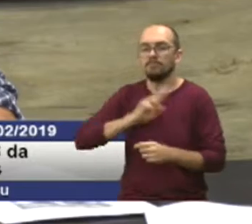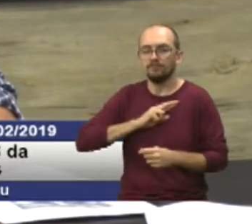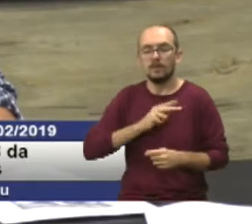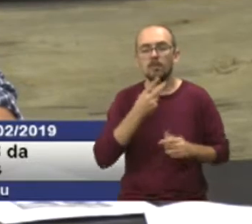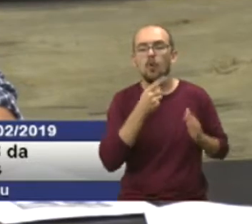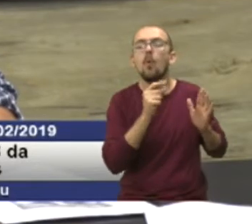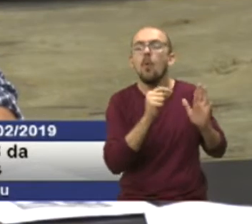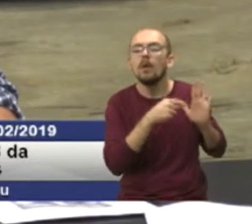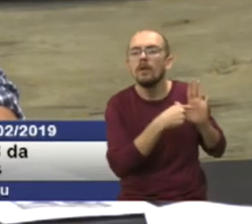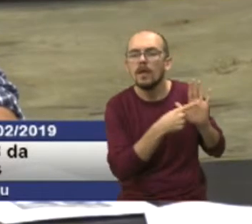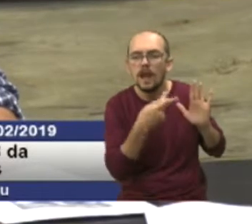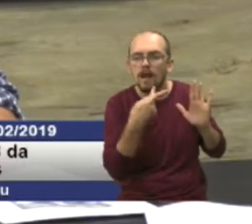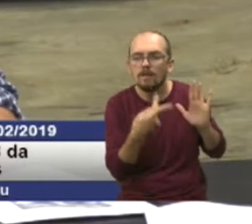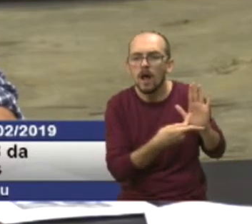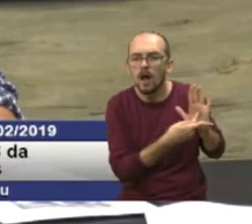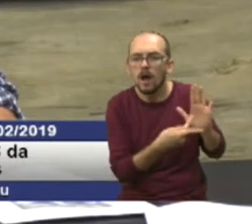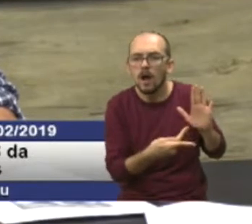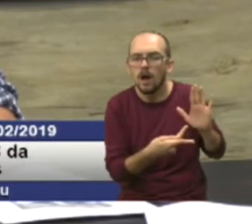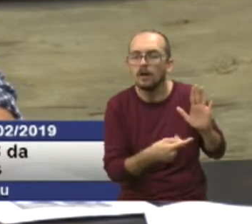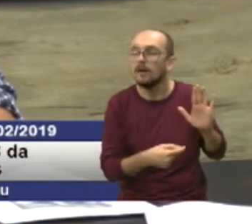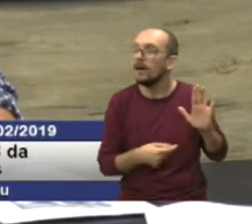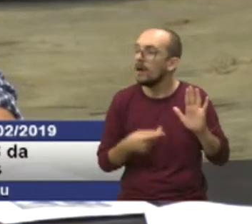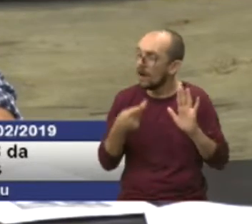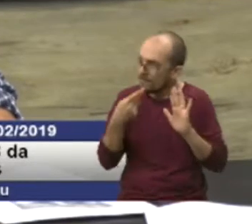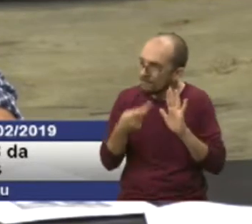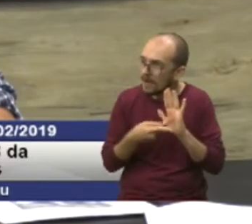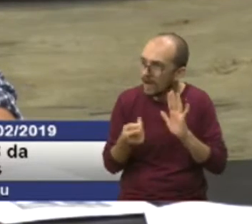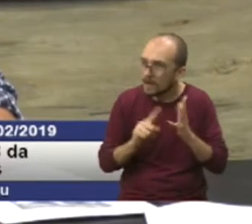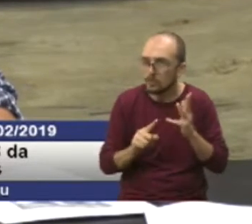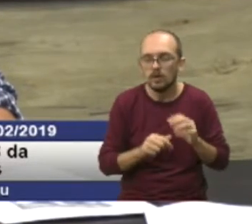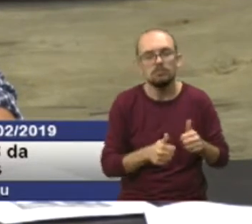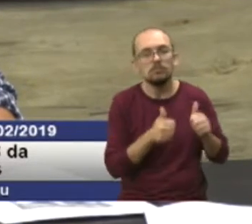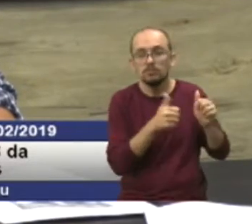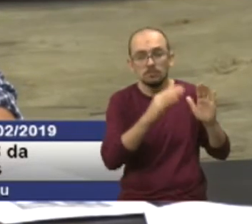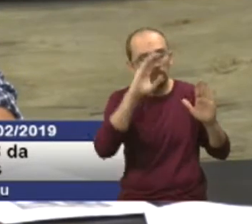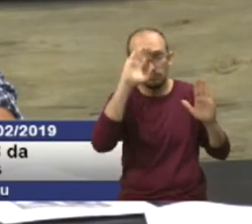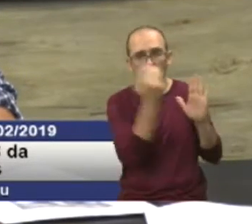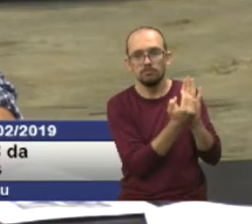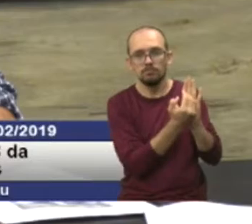escrito na lei? Eu falei, isto, então faça isto.